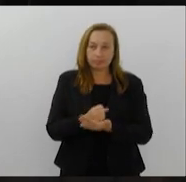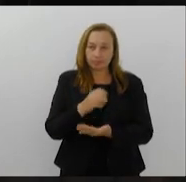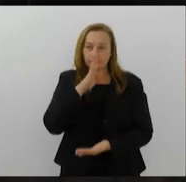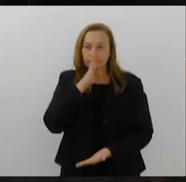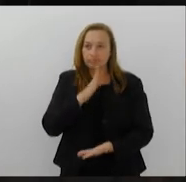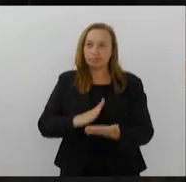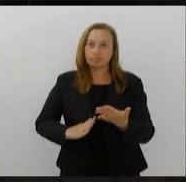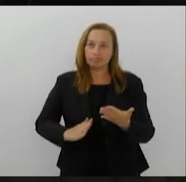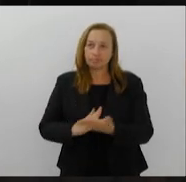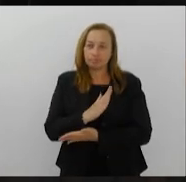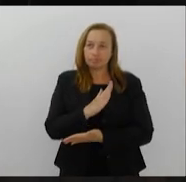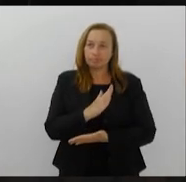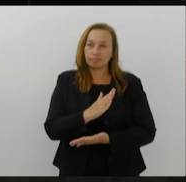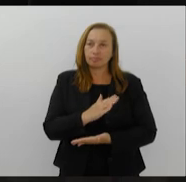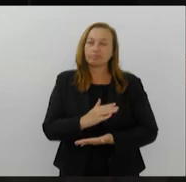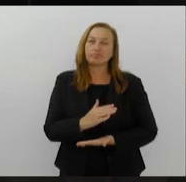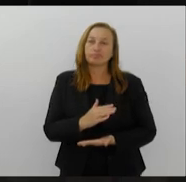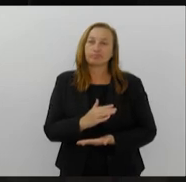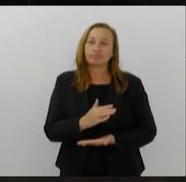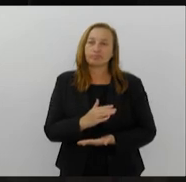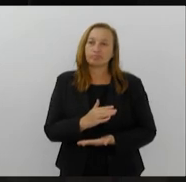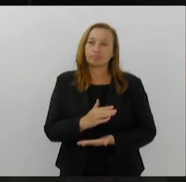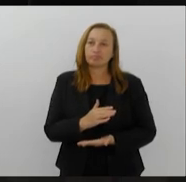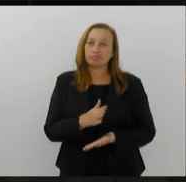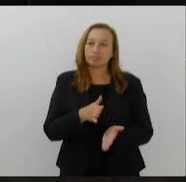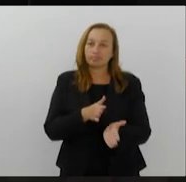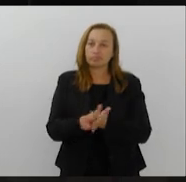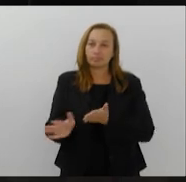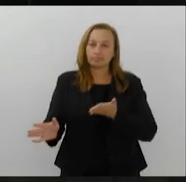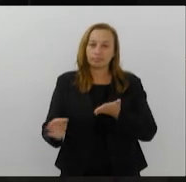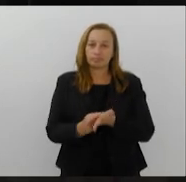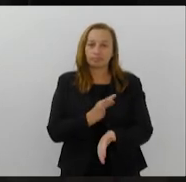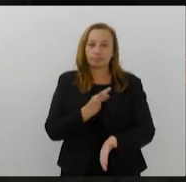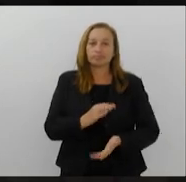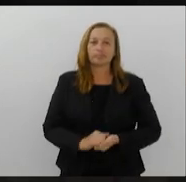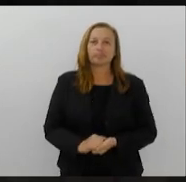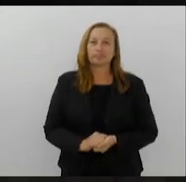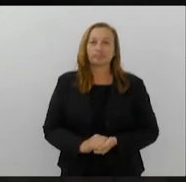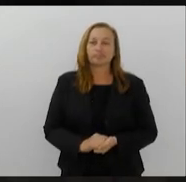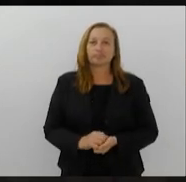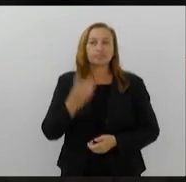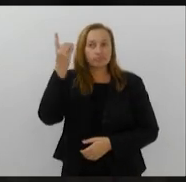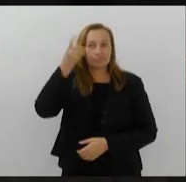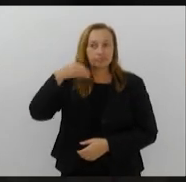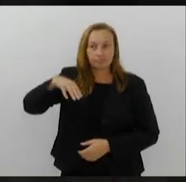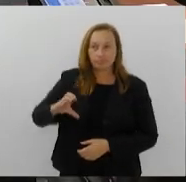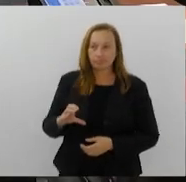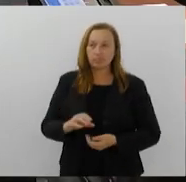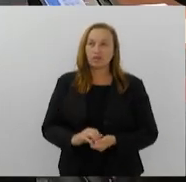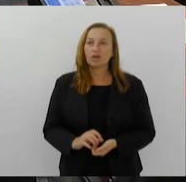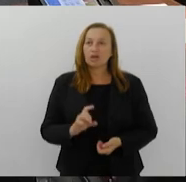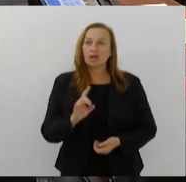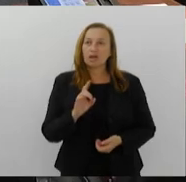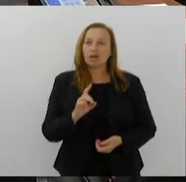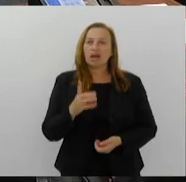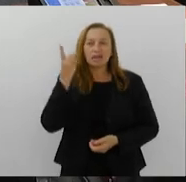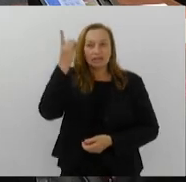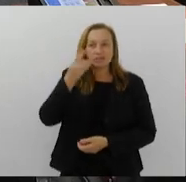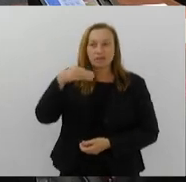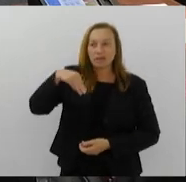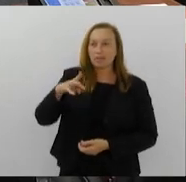que aprovam, permaneçam como estão. Aprovado, vai autógrafo. Pela deputado ordem. Mink. Não, a deputada Marina do